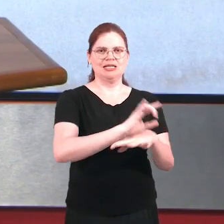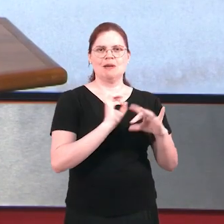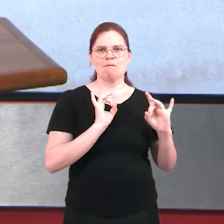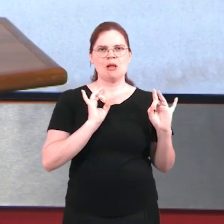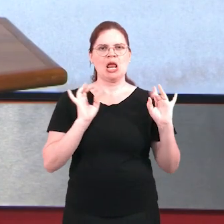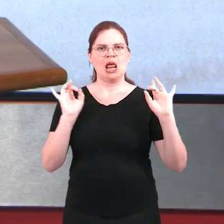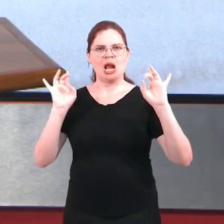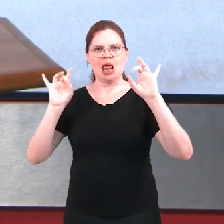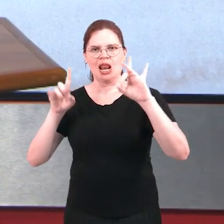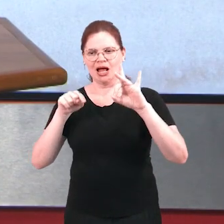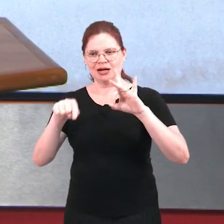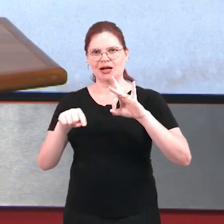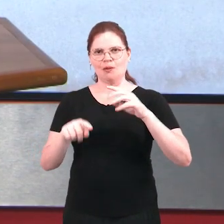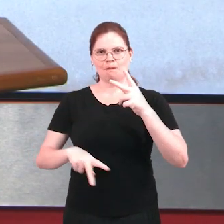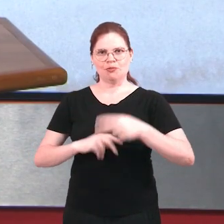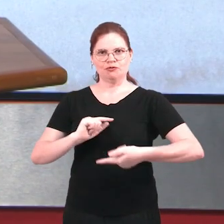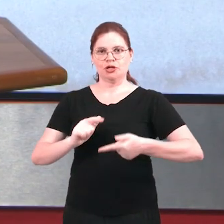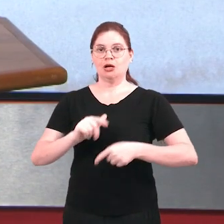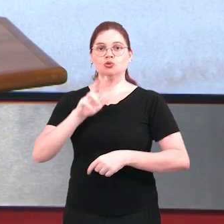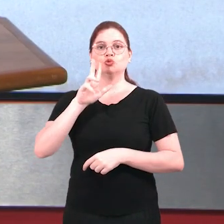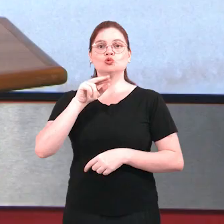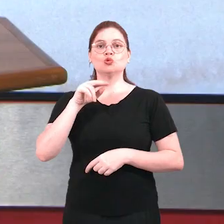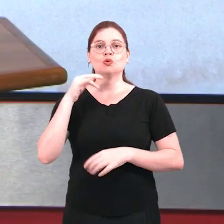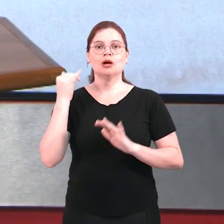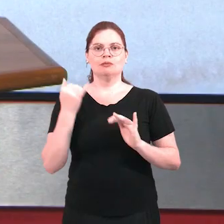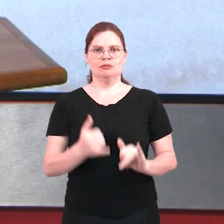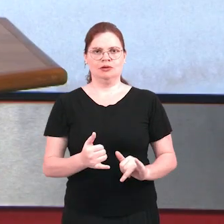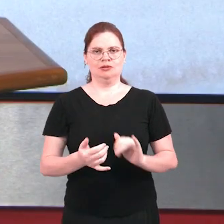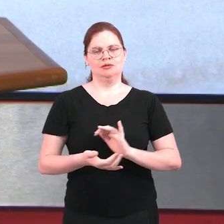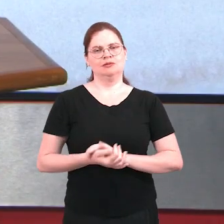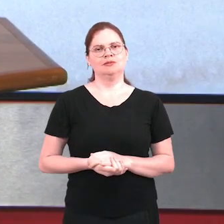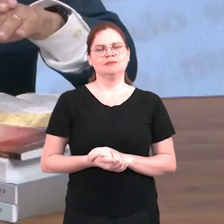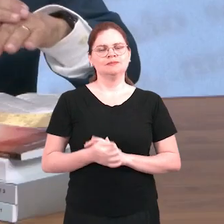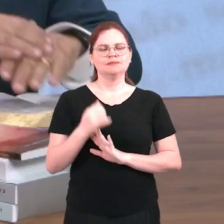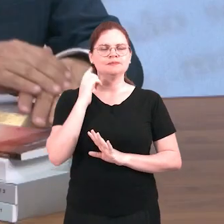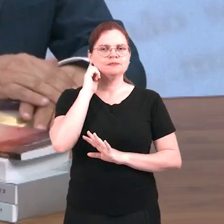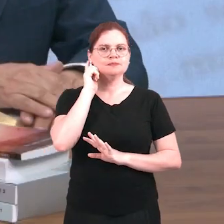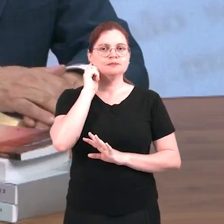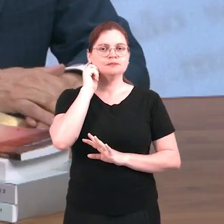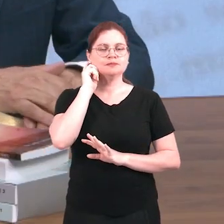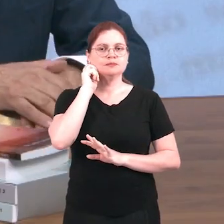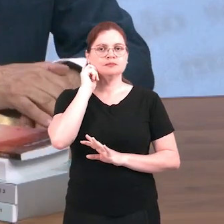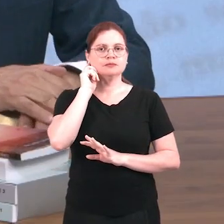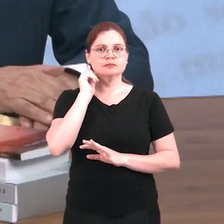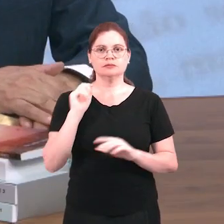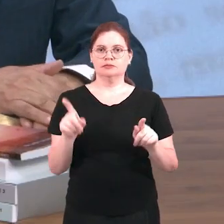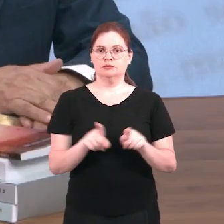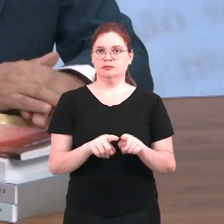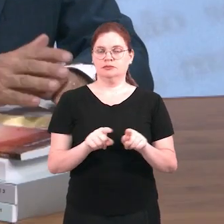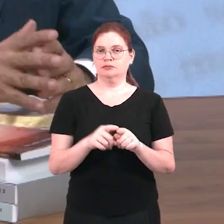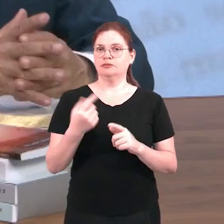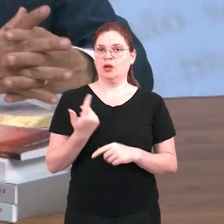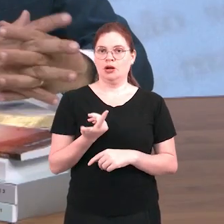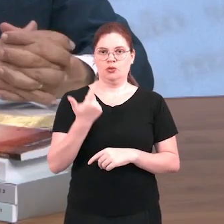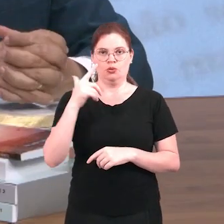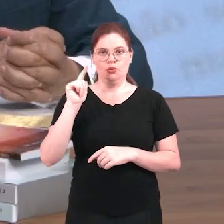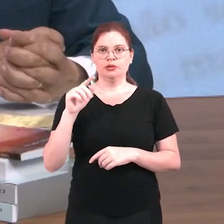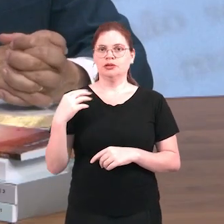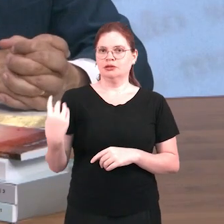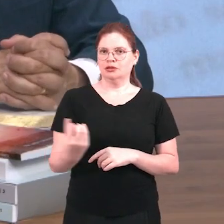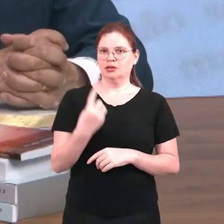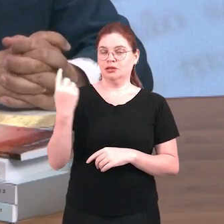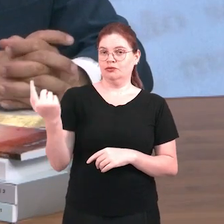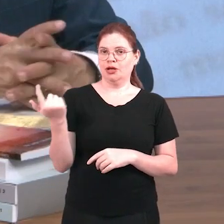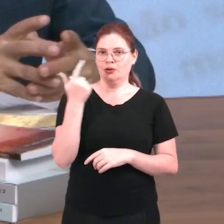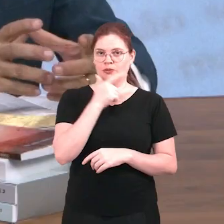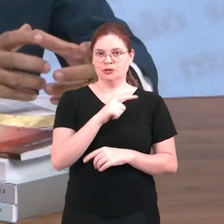ameaçaram a segurança do povo de Deus. Uma outra conquista que Davi